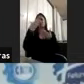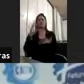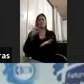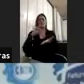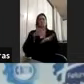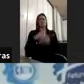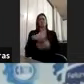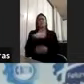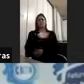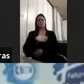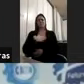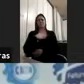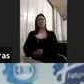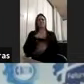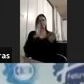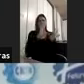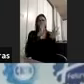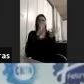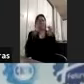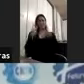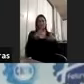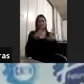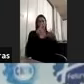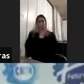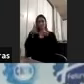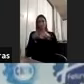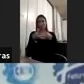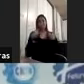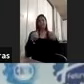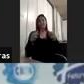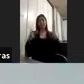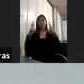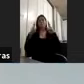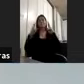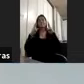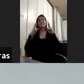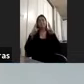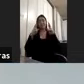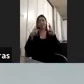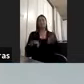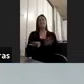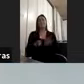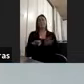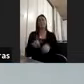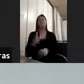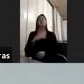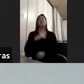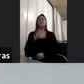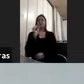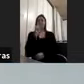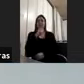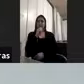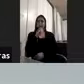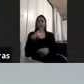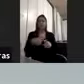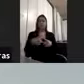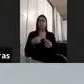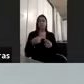muito de assistir você hoje na live. Eles precisam de esperança e você vai dar essa esperança. Vão ter. Tá? Bom tempo que nós temos que readmitir